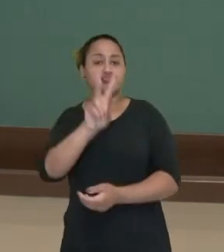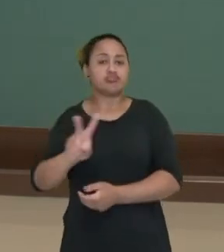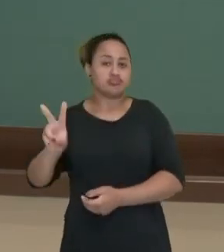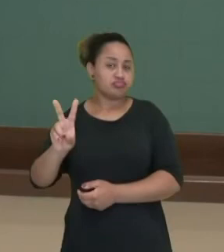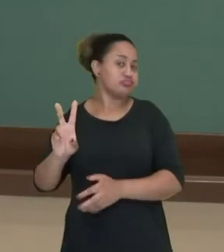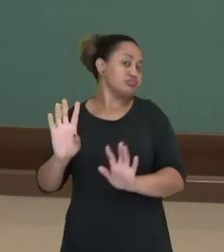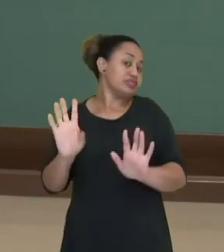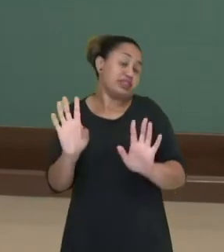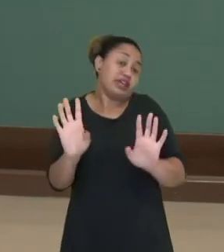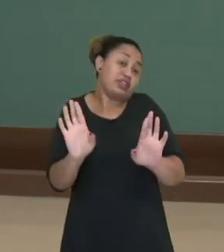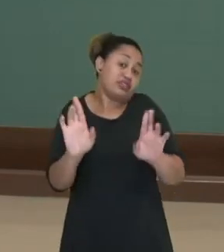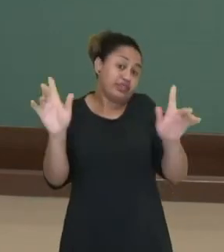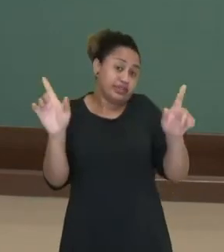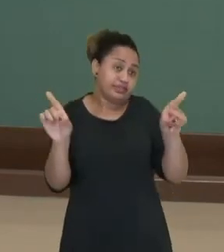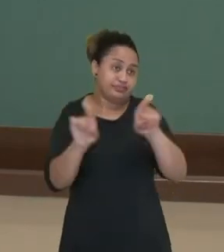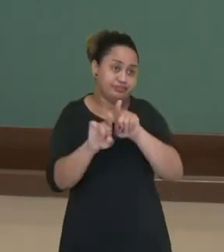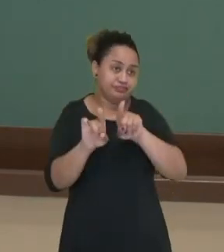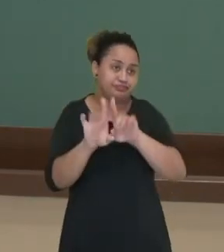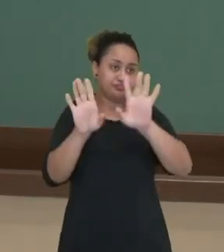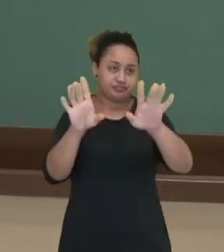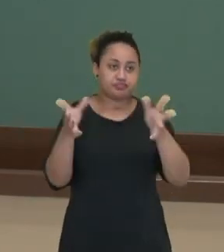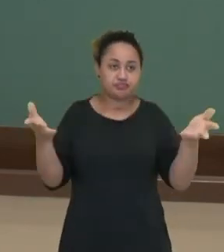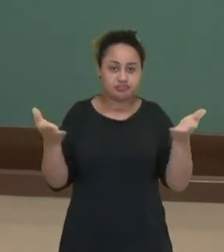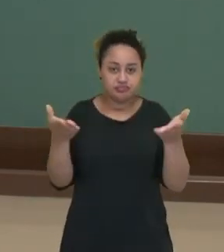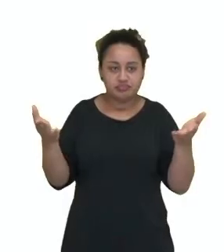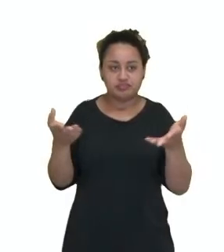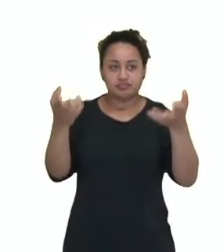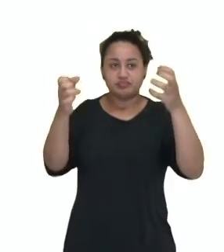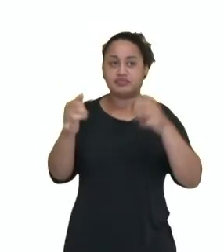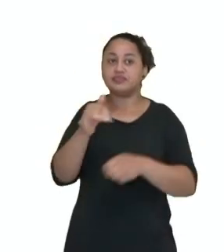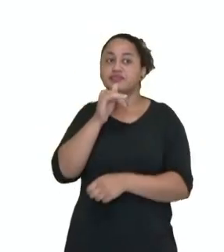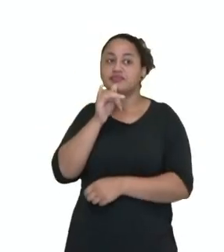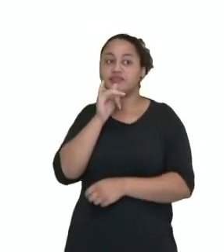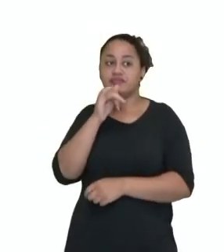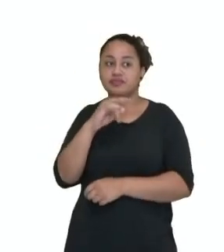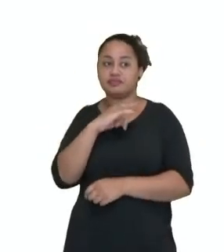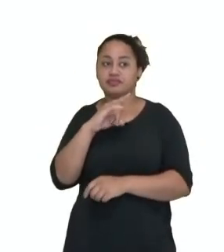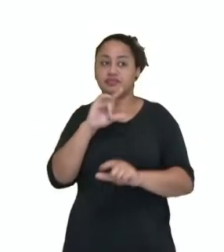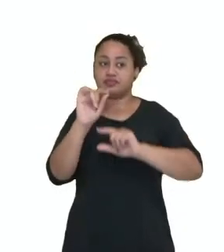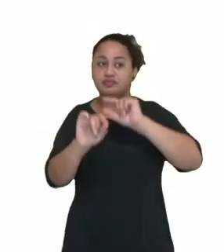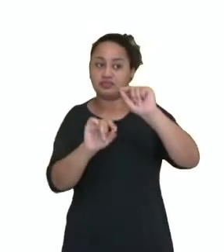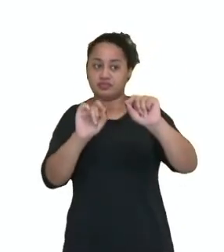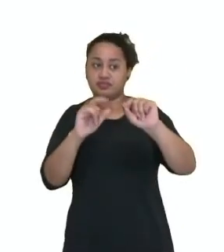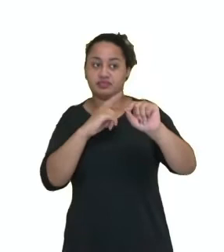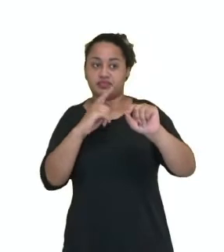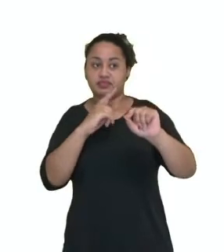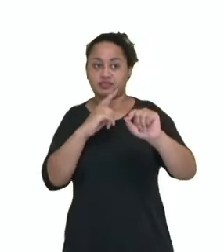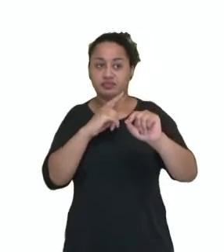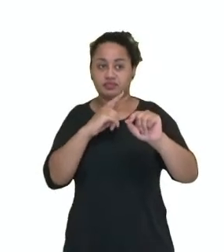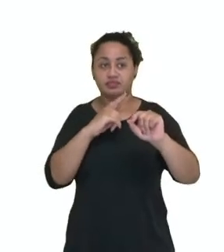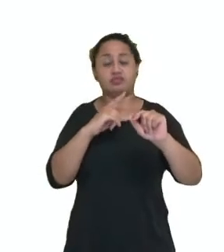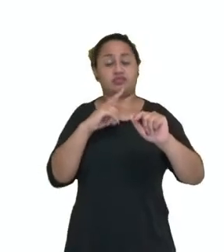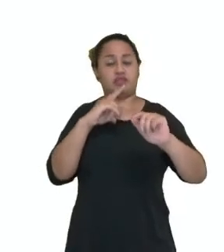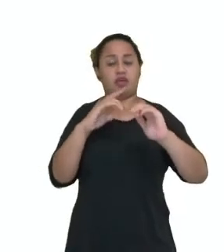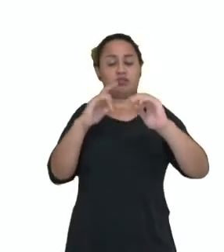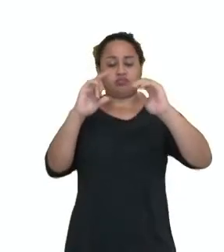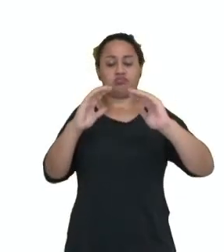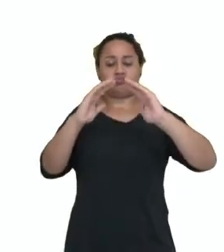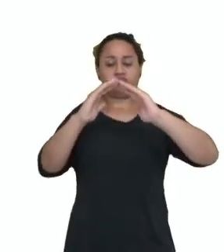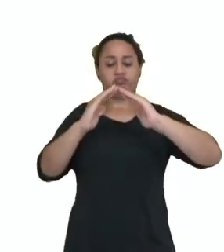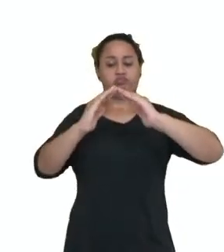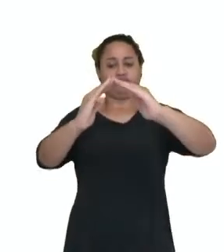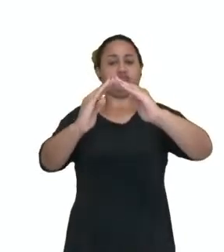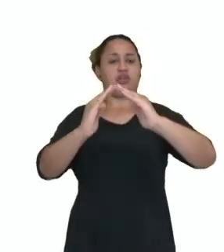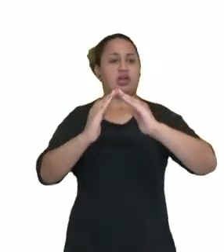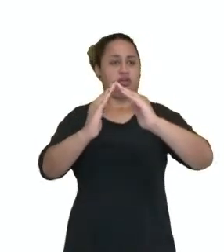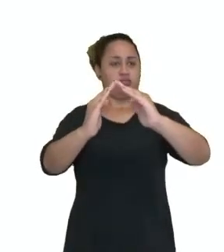são tão simples para a gente. Veja um exemplo agora da aplicação aqui. Nós temos aqui um galpão, tá? Que ele tem